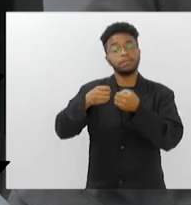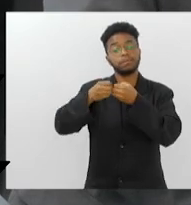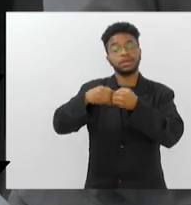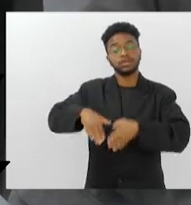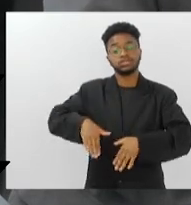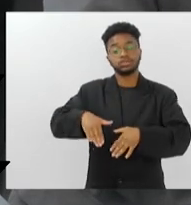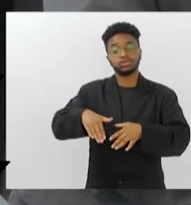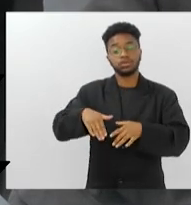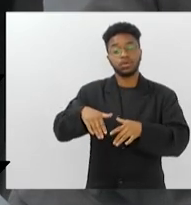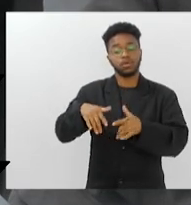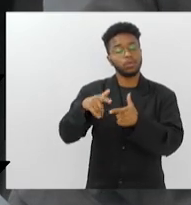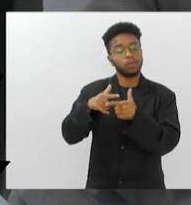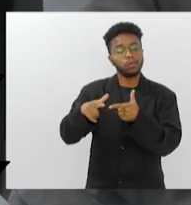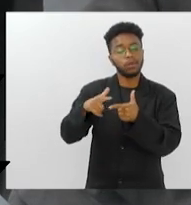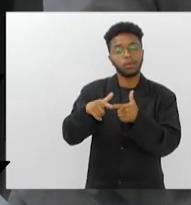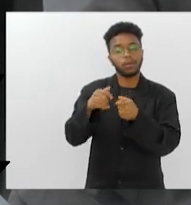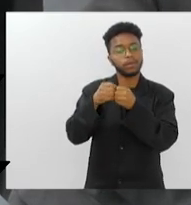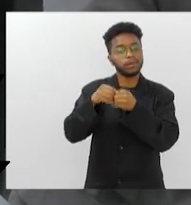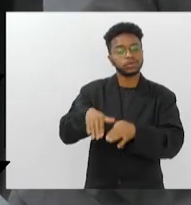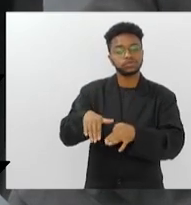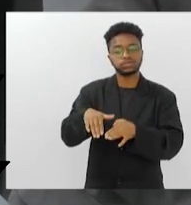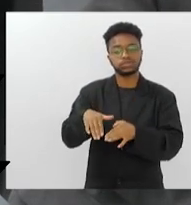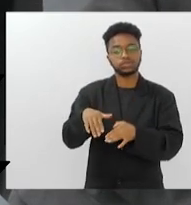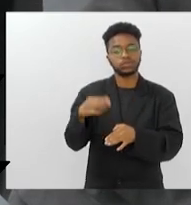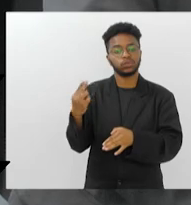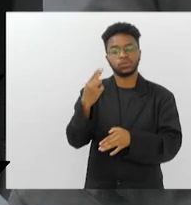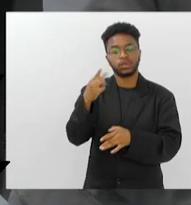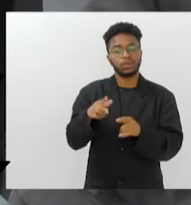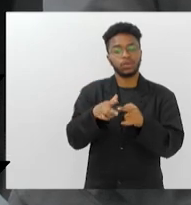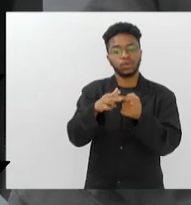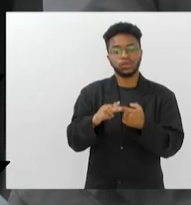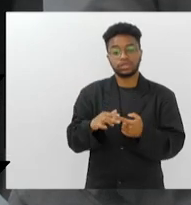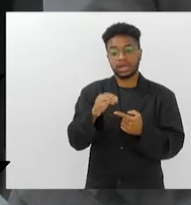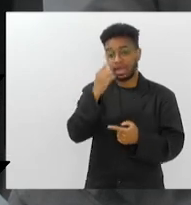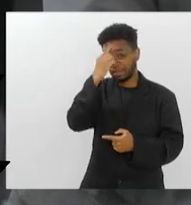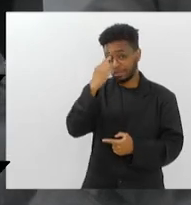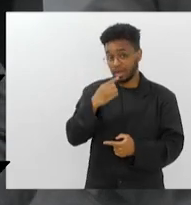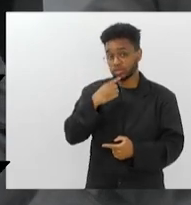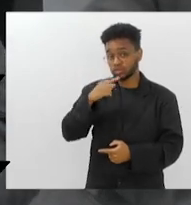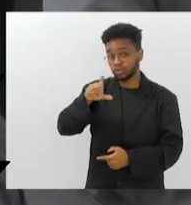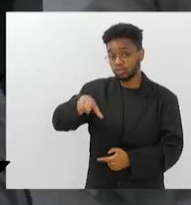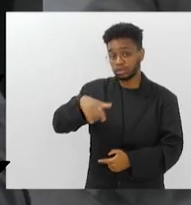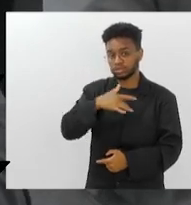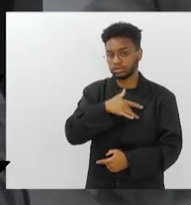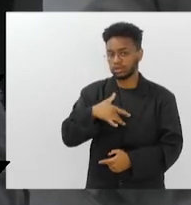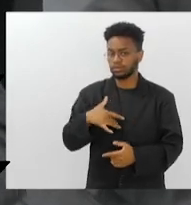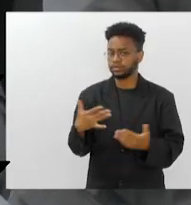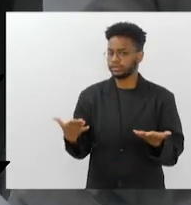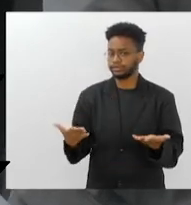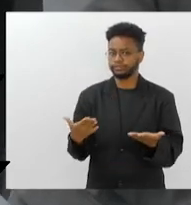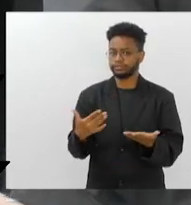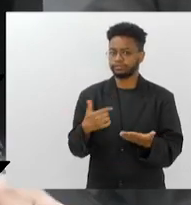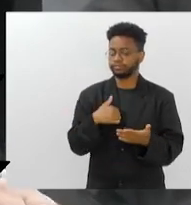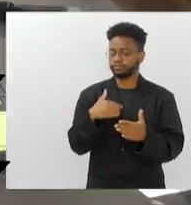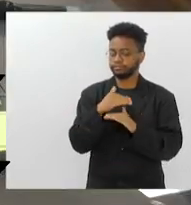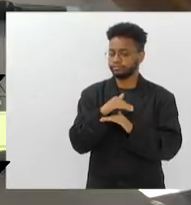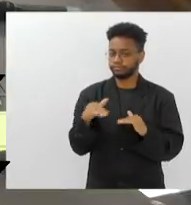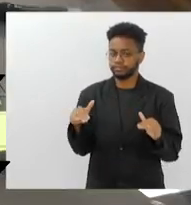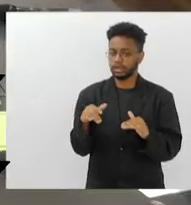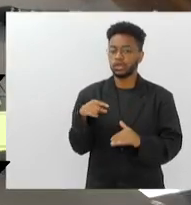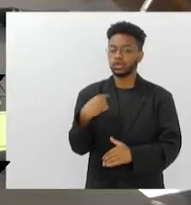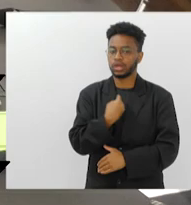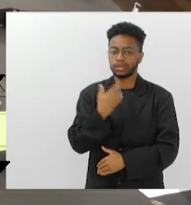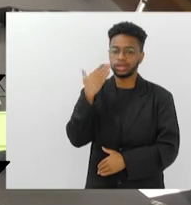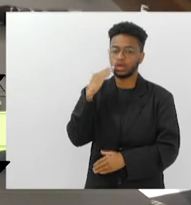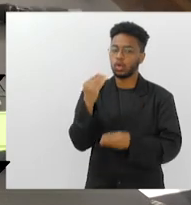irreparáveis à imagem dos planos de saúde sem mais a gente consegue entender a força